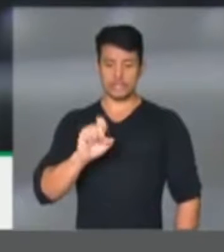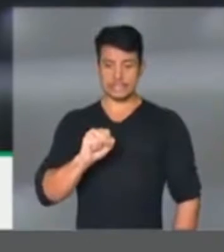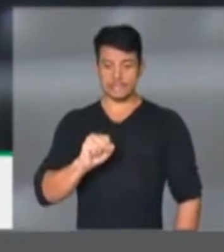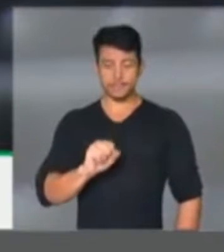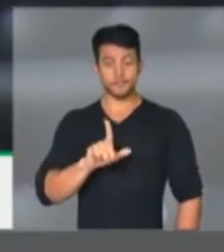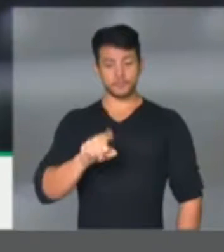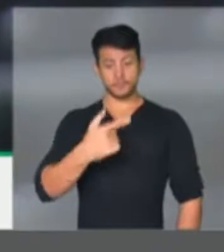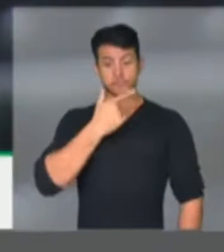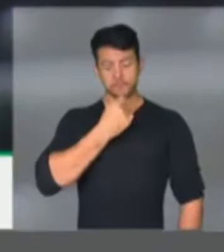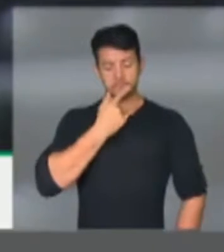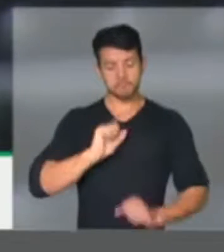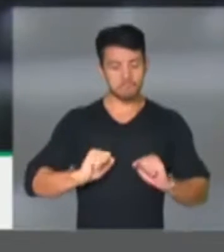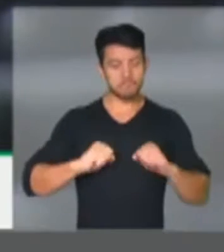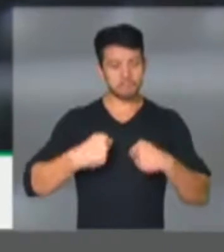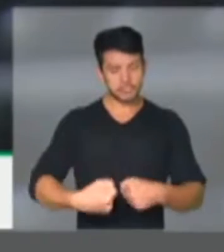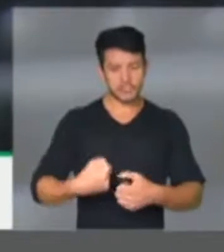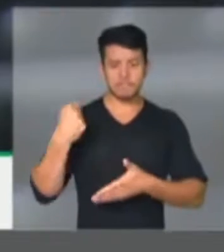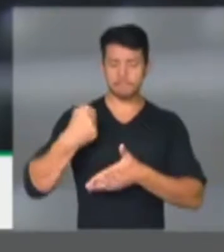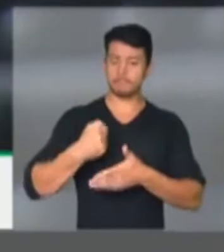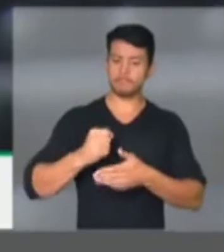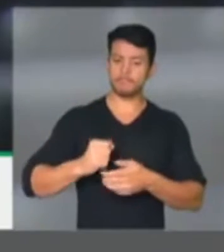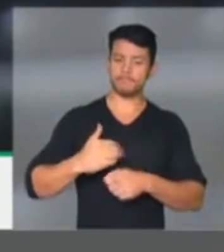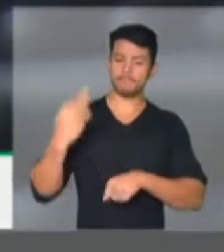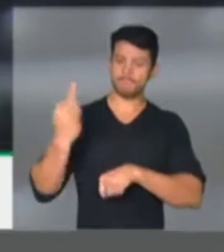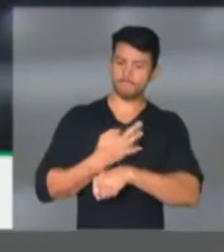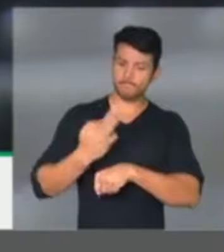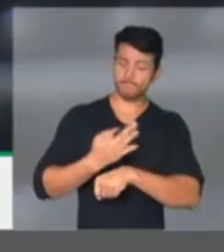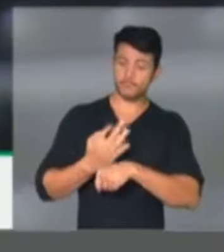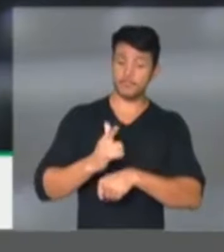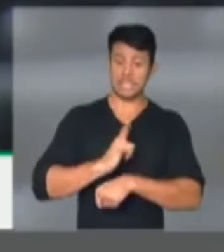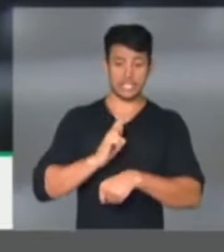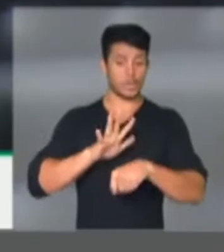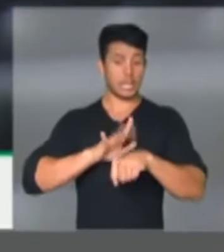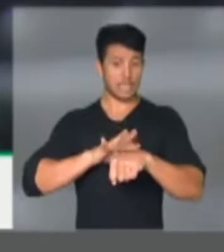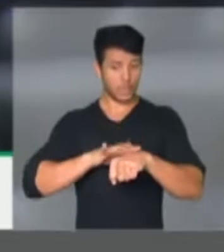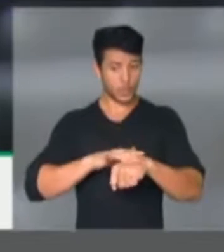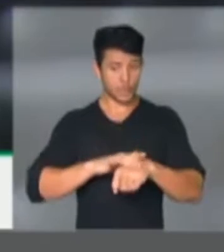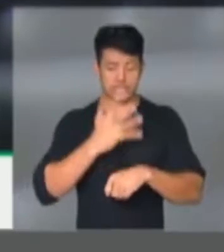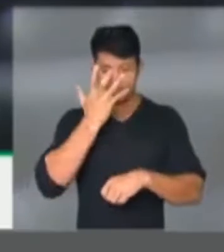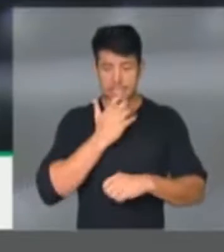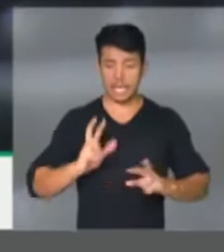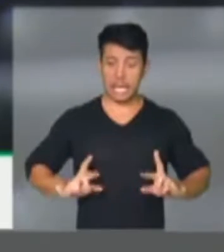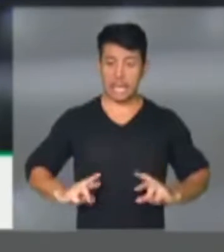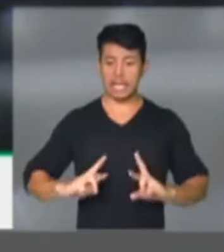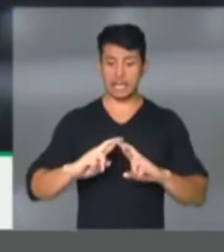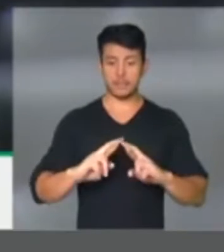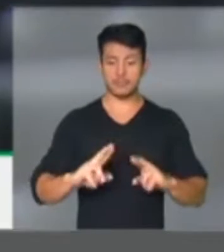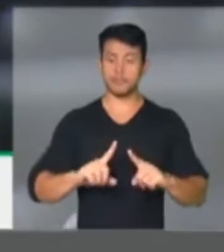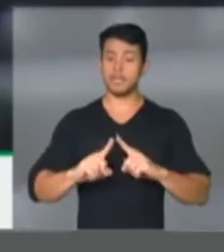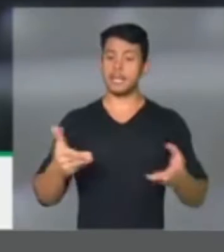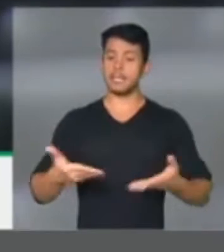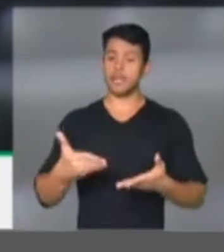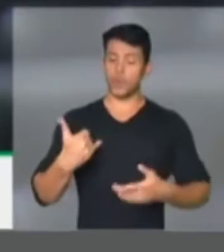se dedicou, lutava contra uma doença dura, que é o câncer, e aos 79